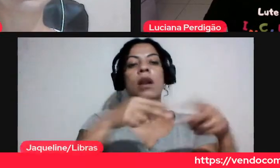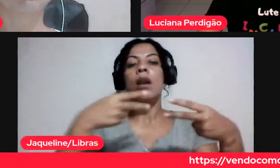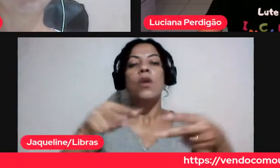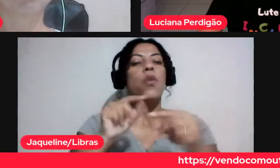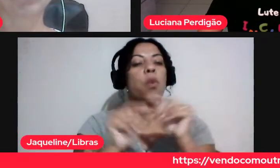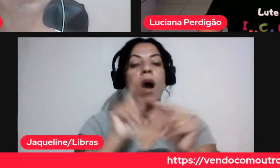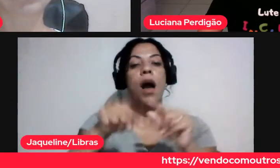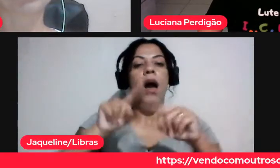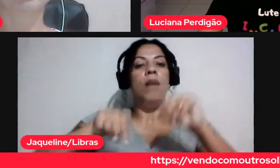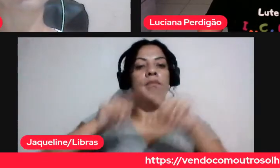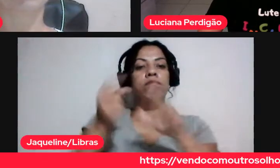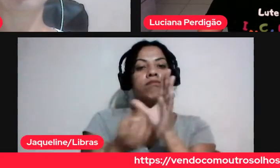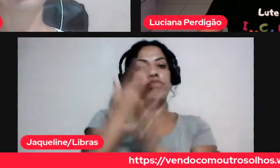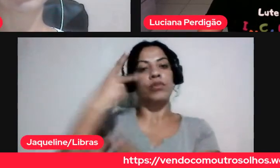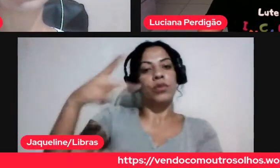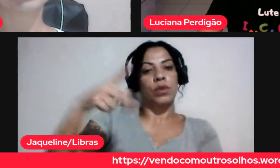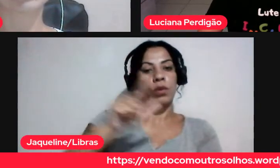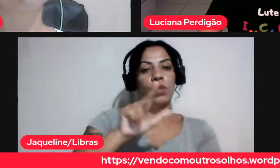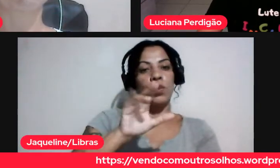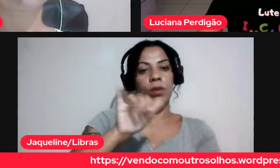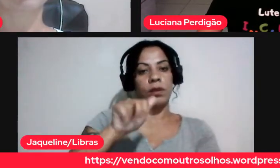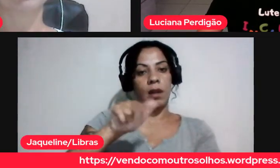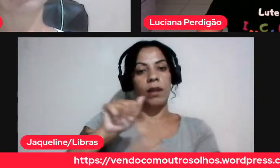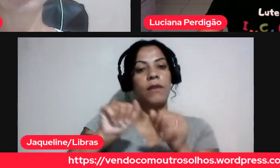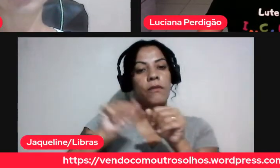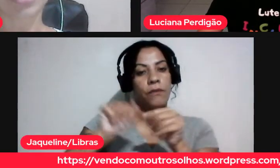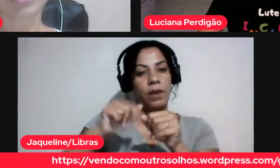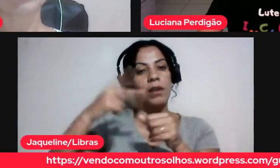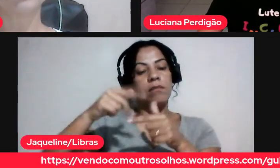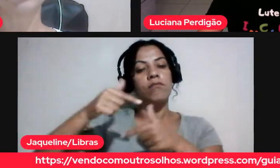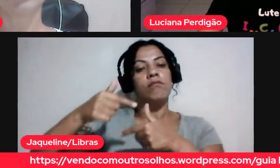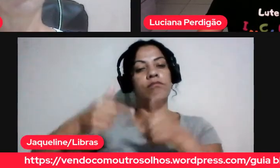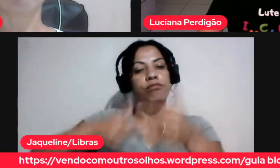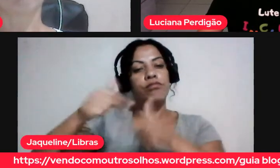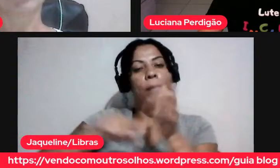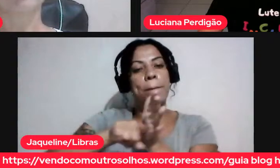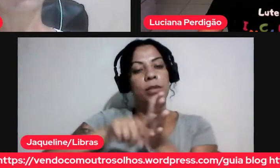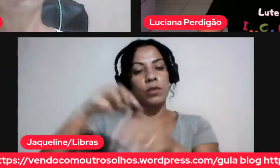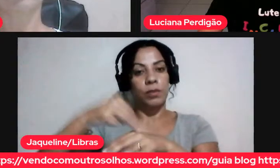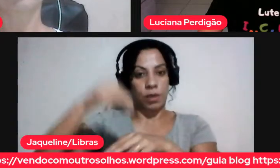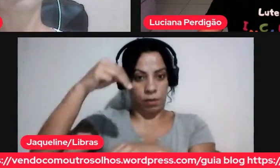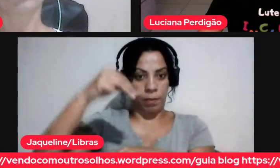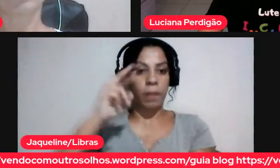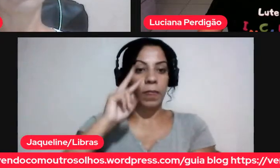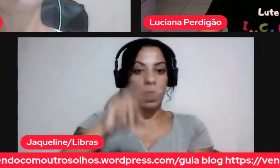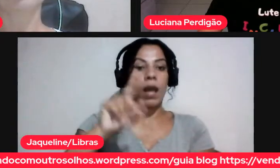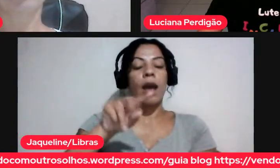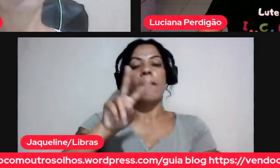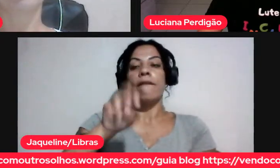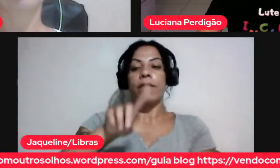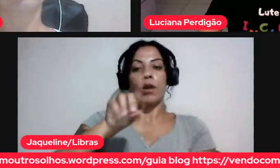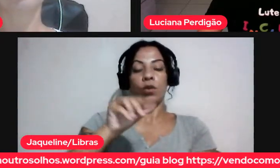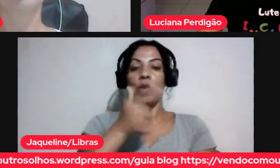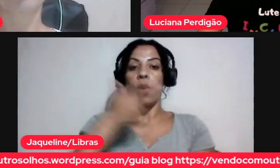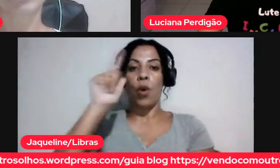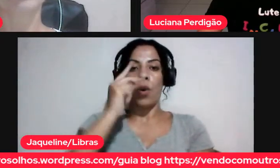Luciana desenvolveu durante a sua pesquisa de mestrado, ó, vendo com outros